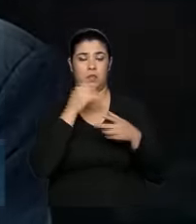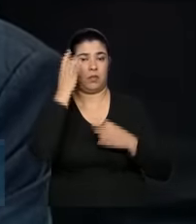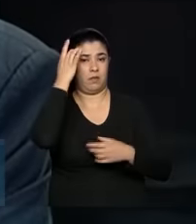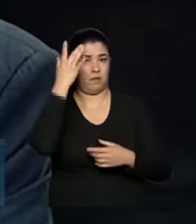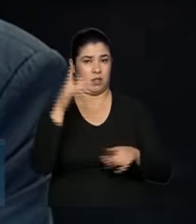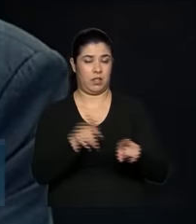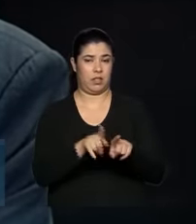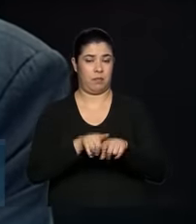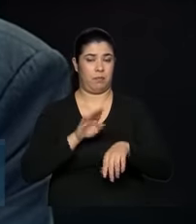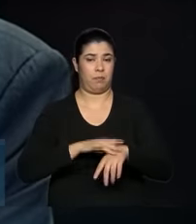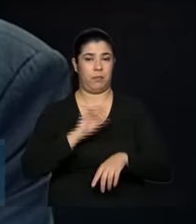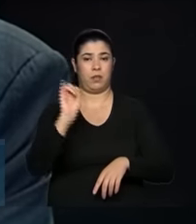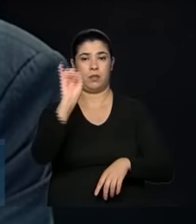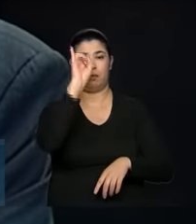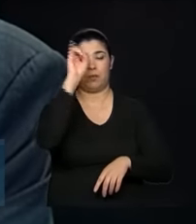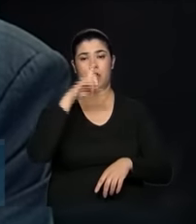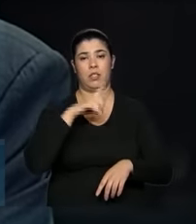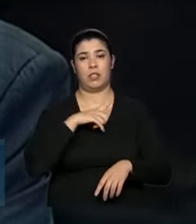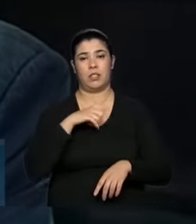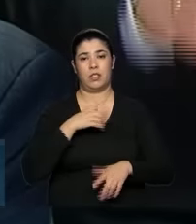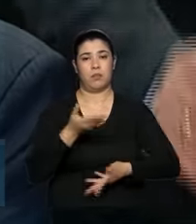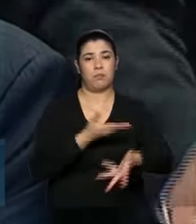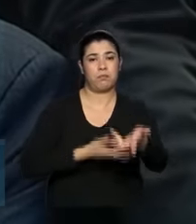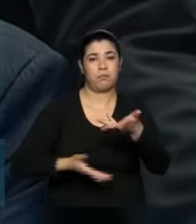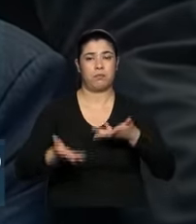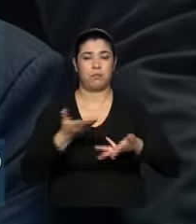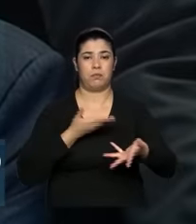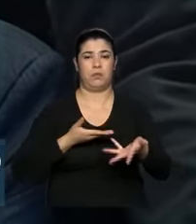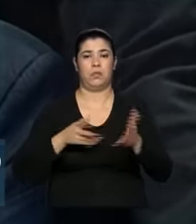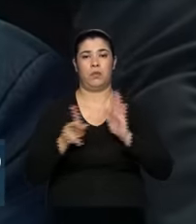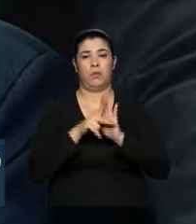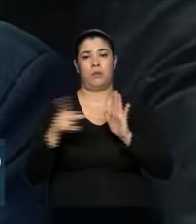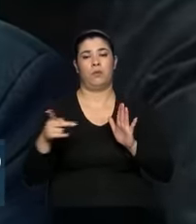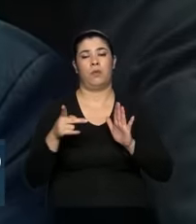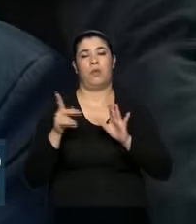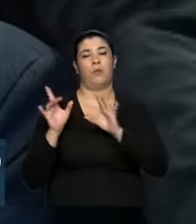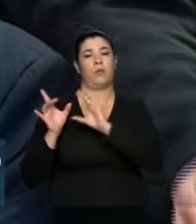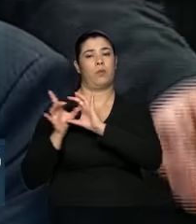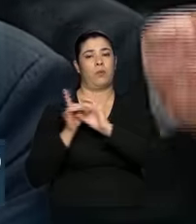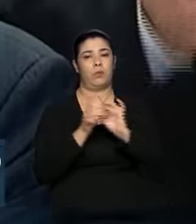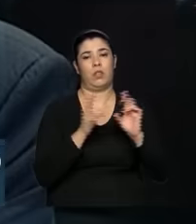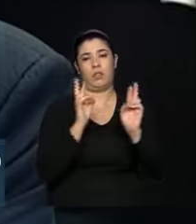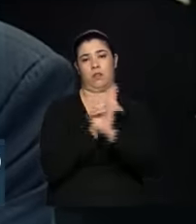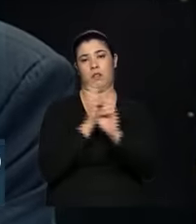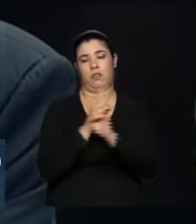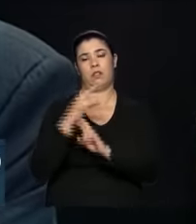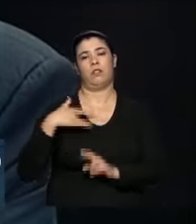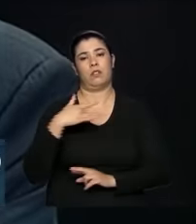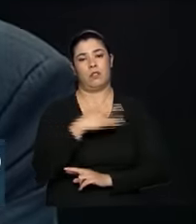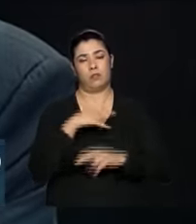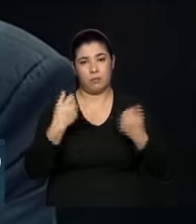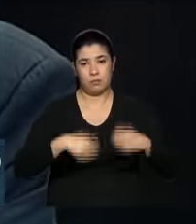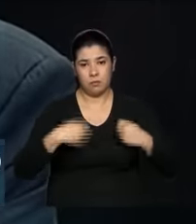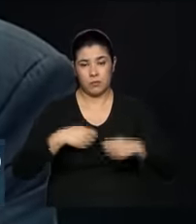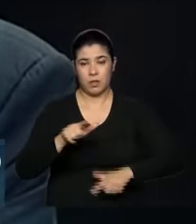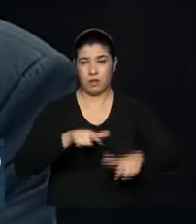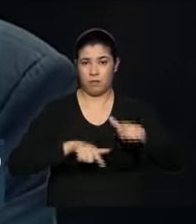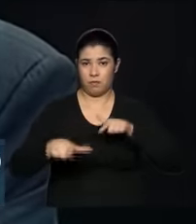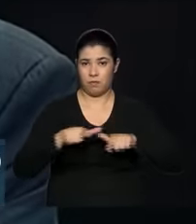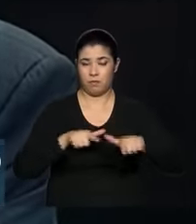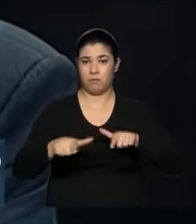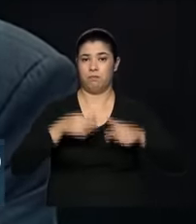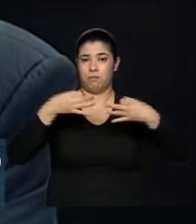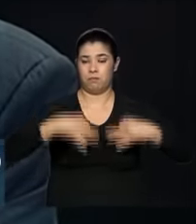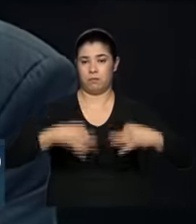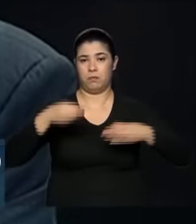já corresponda a uma interação do sistema de saúde, que o sistema de saúde já esteja funcionando desse jeito. Então, não